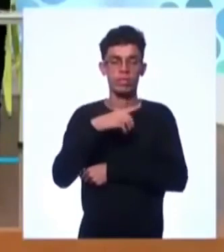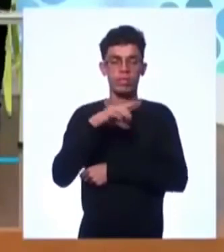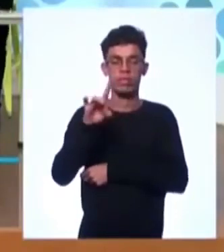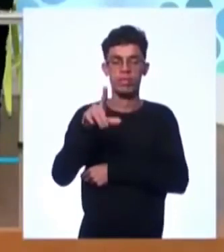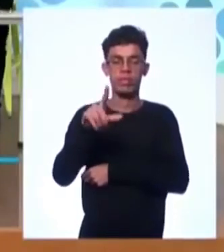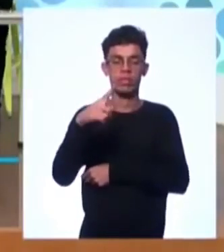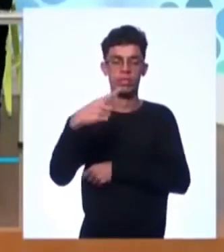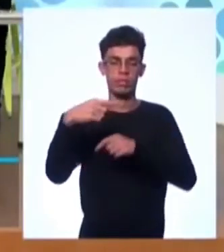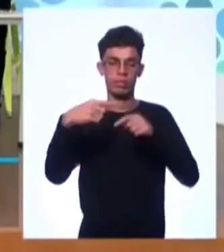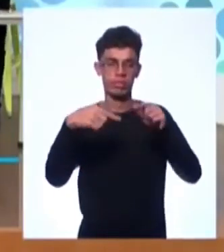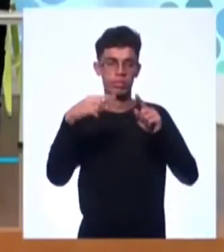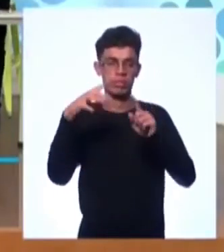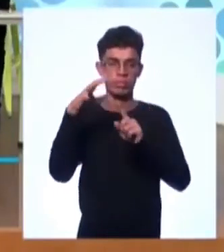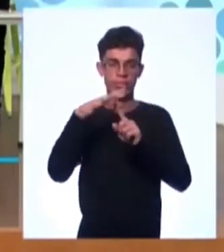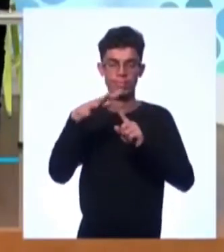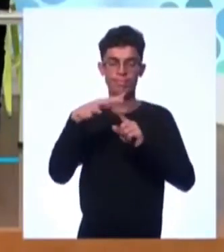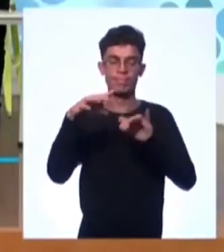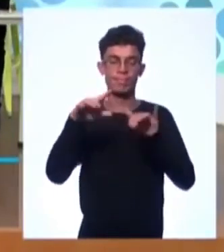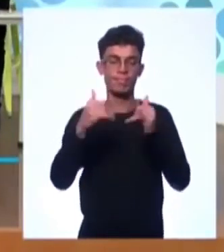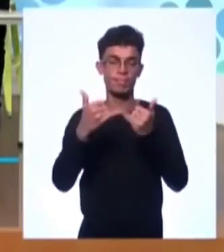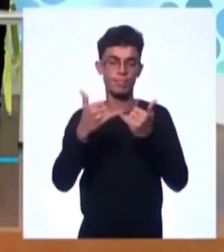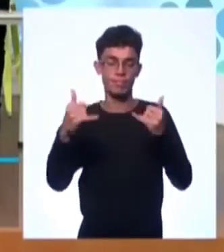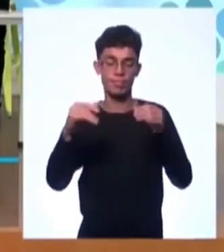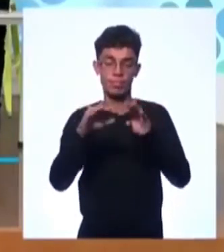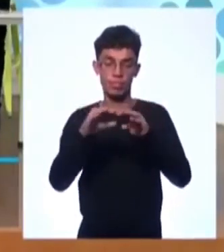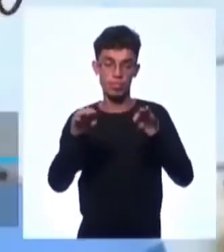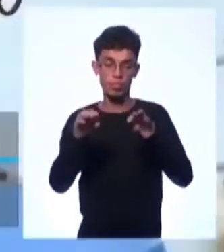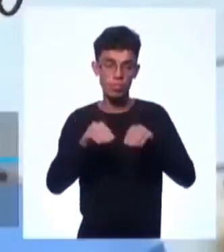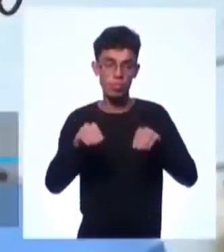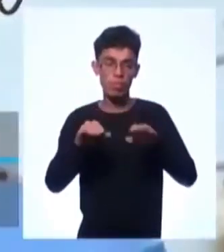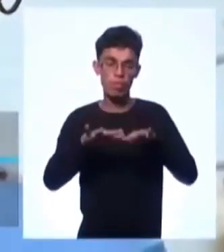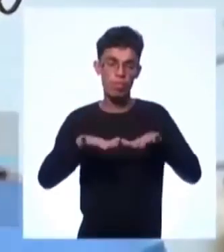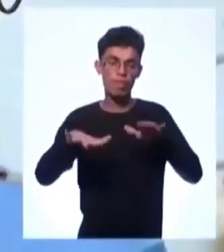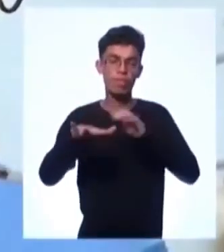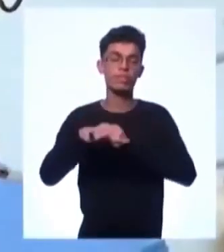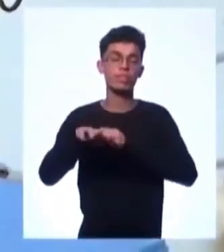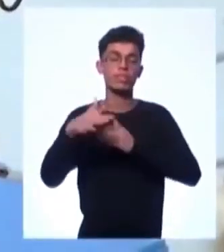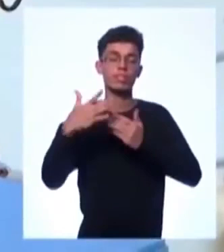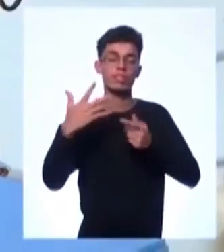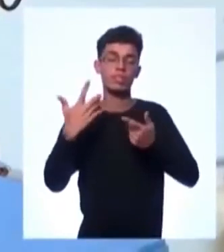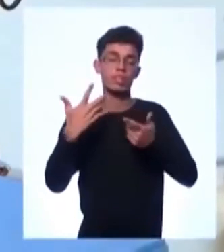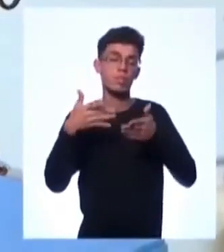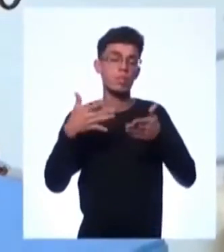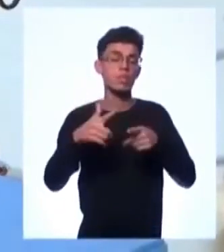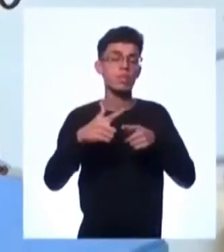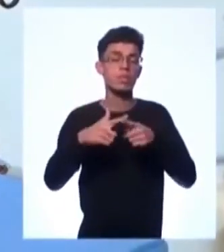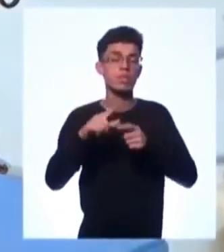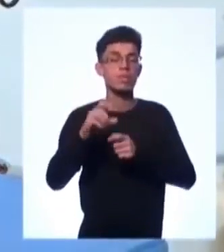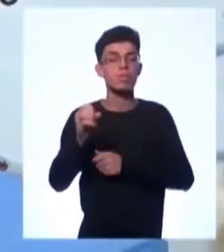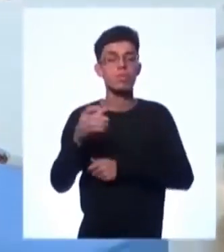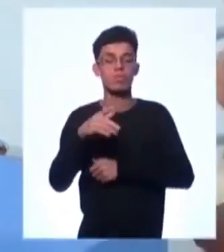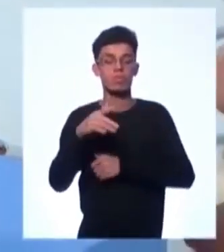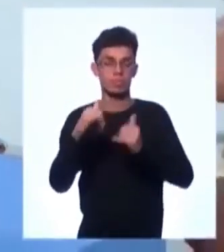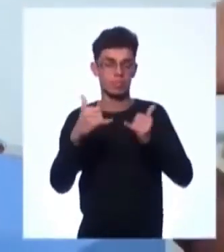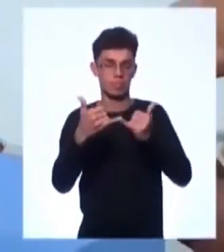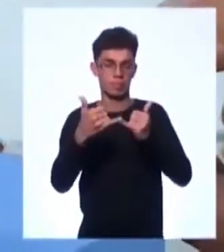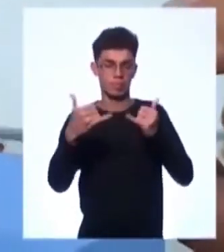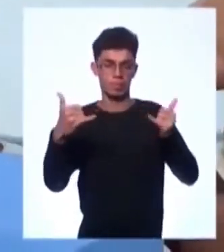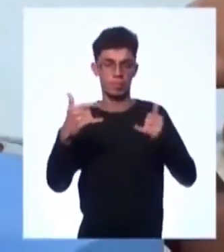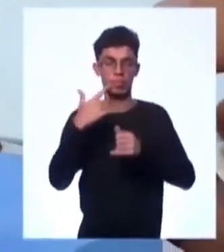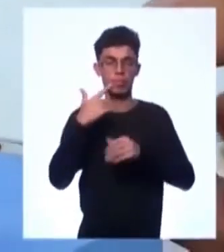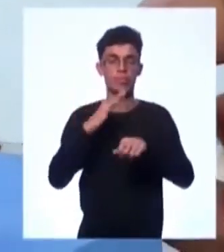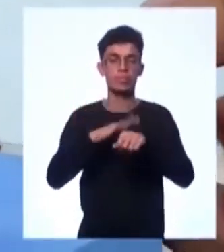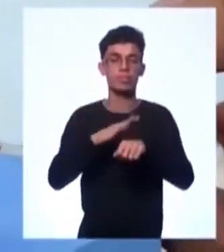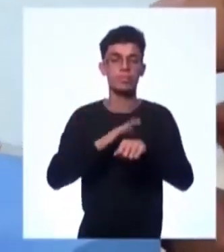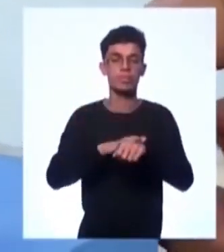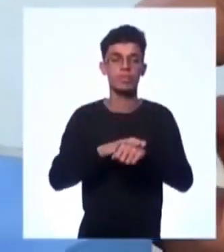sob influência do campo magnético terrestre. Agora tem mais um campo magnético aí, né? E aí, agora eu vou fazer o seguinte, né, Giba? Eu